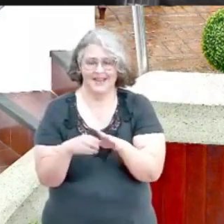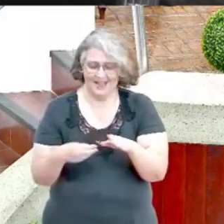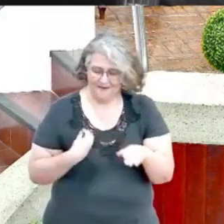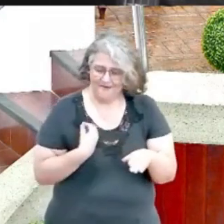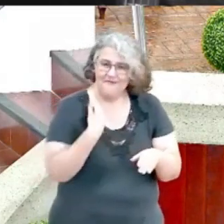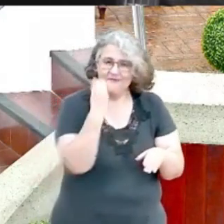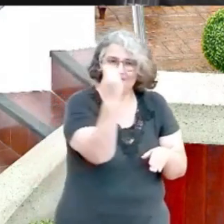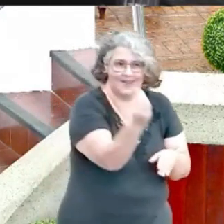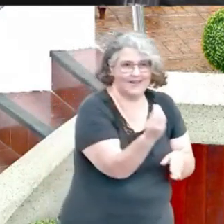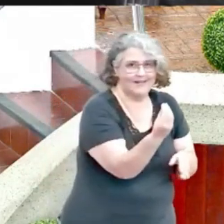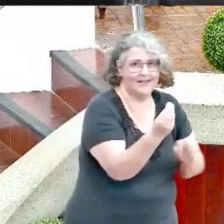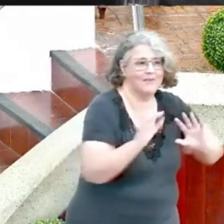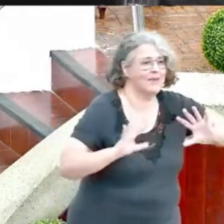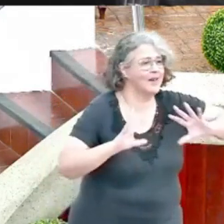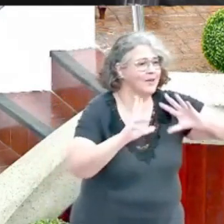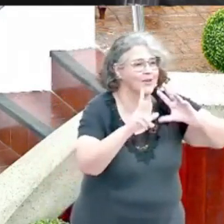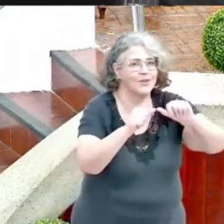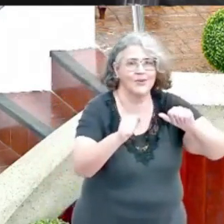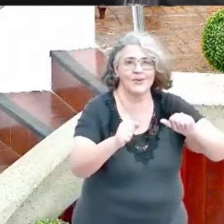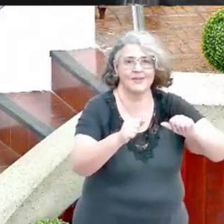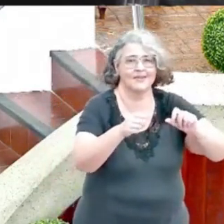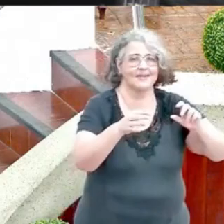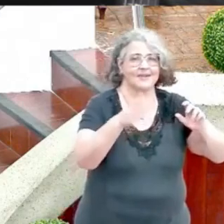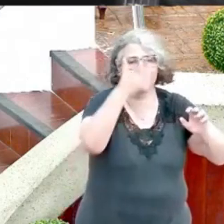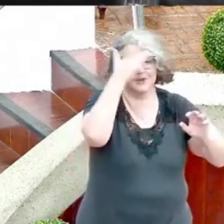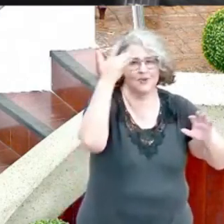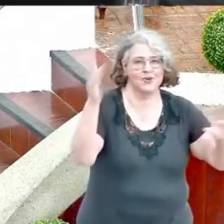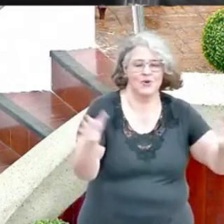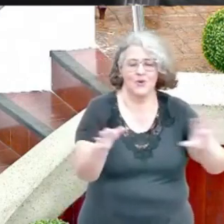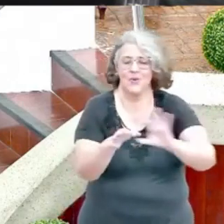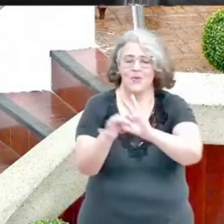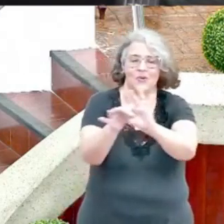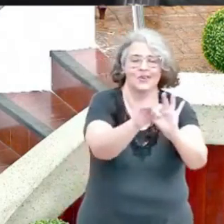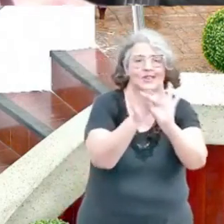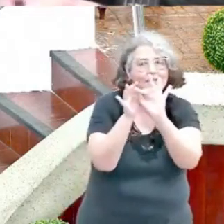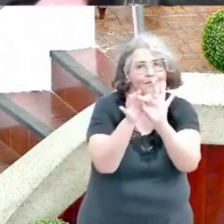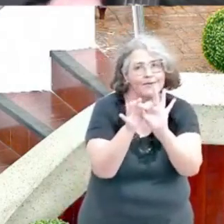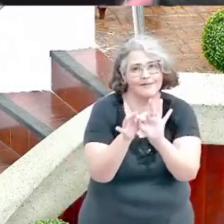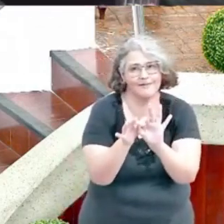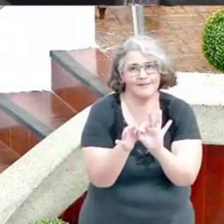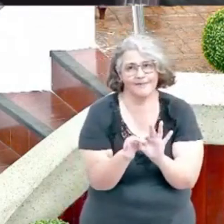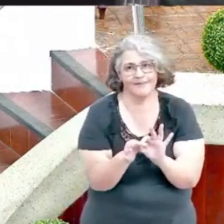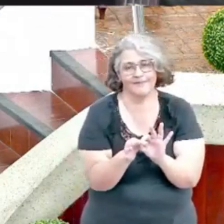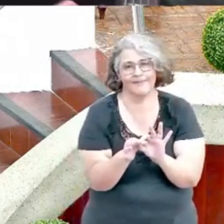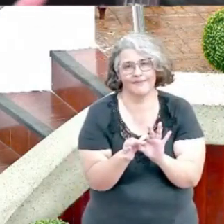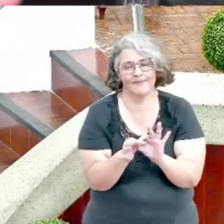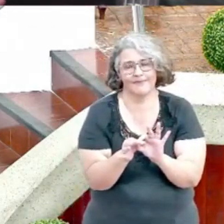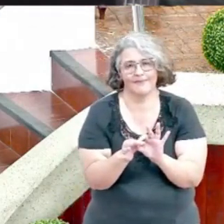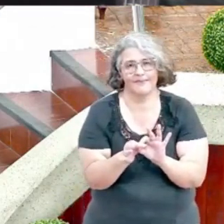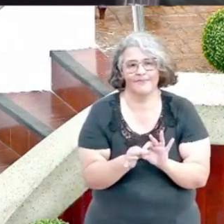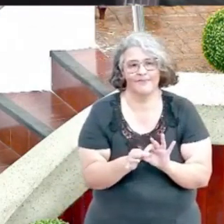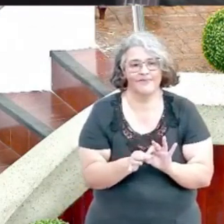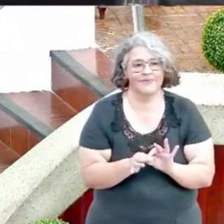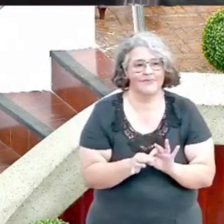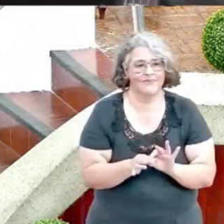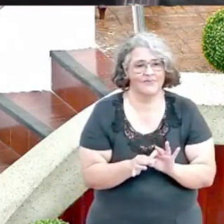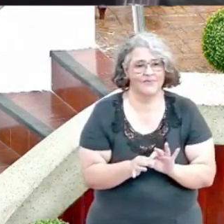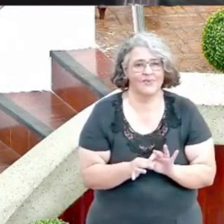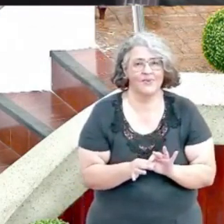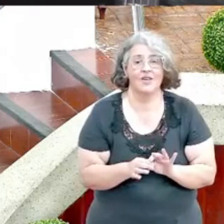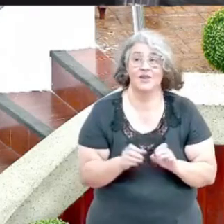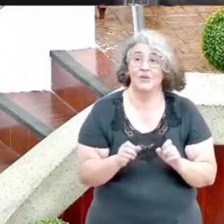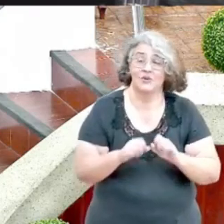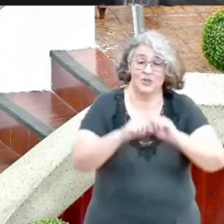que estão unidos a Ele. O mundo não entende por que a gente perde o nosso domingo de manhã e de